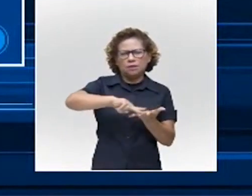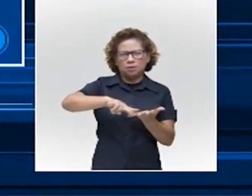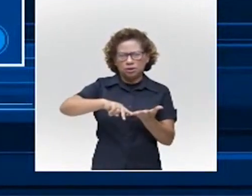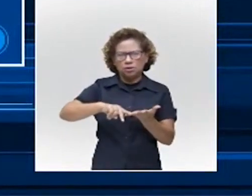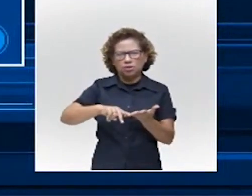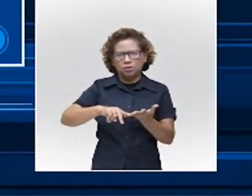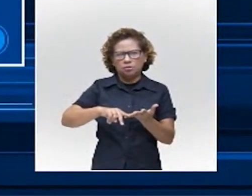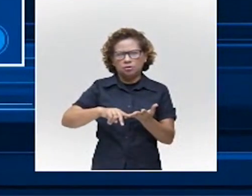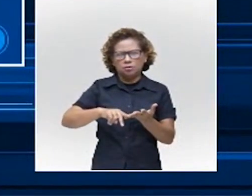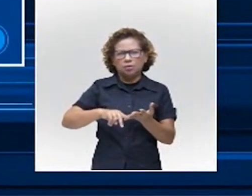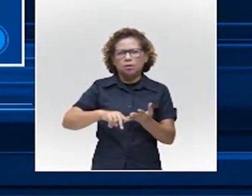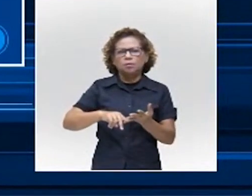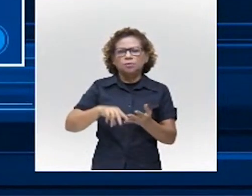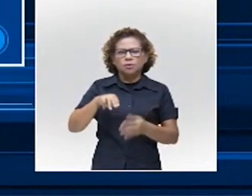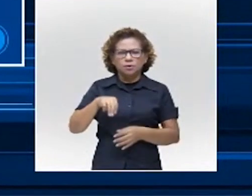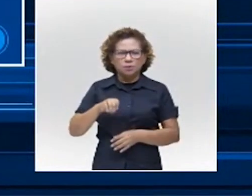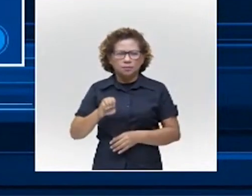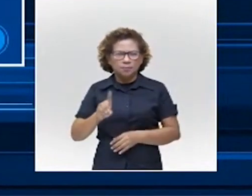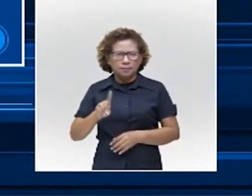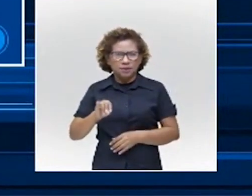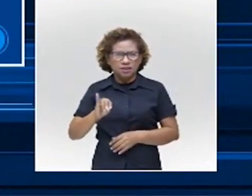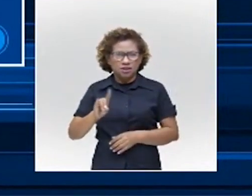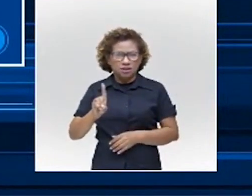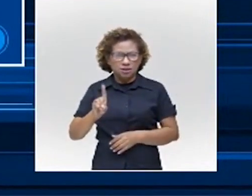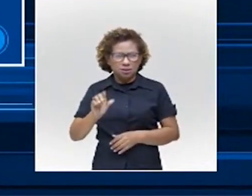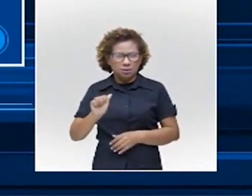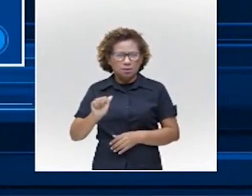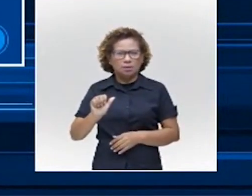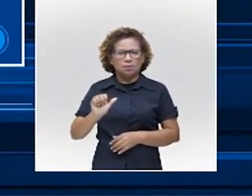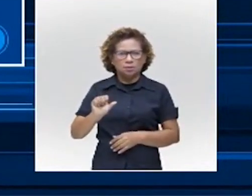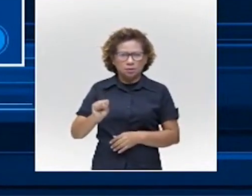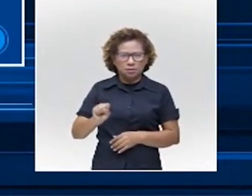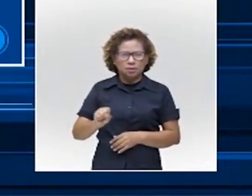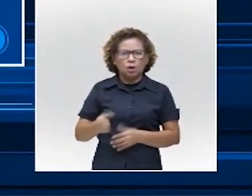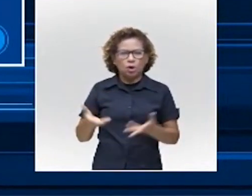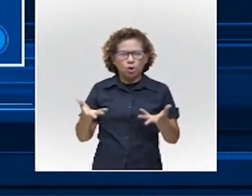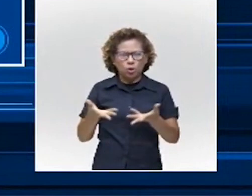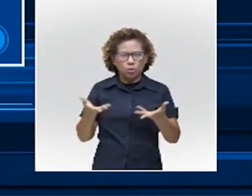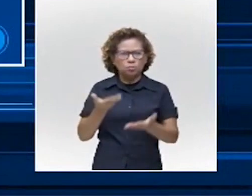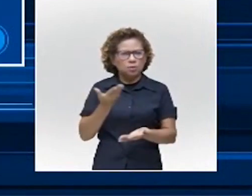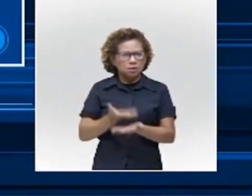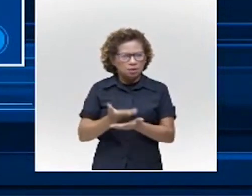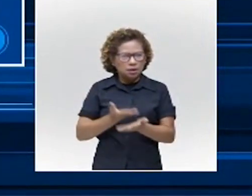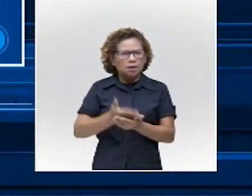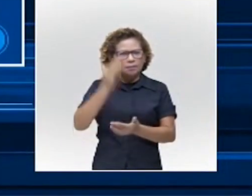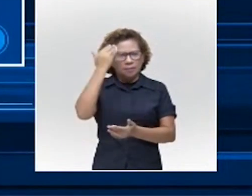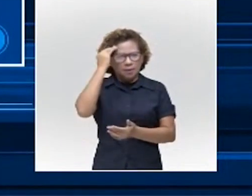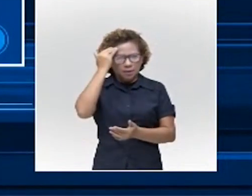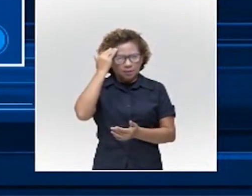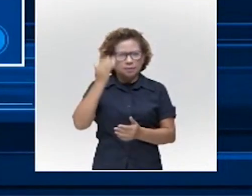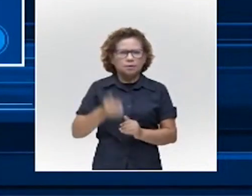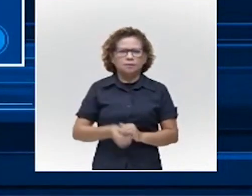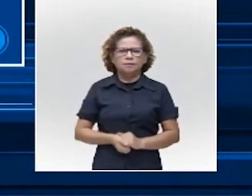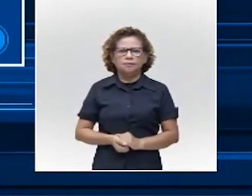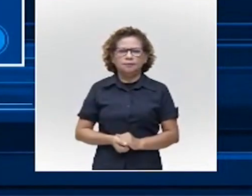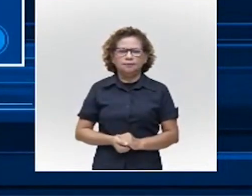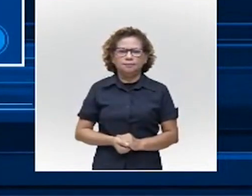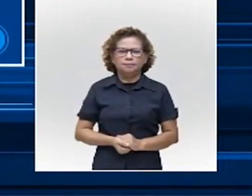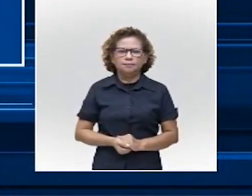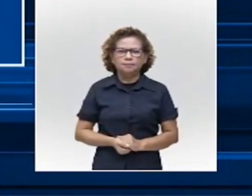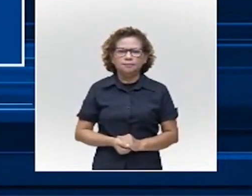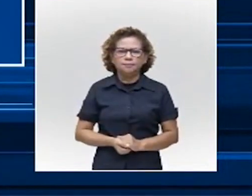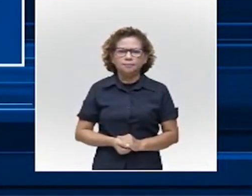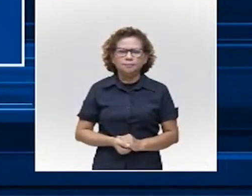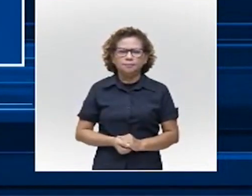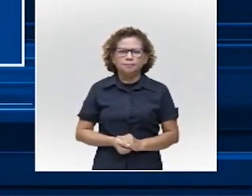justamente essas aplicações que nós iremos trabalhar nessa nossa aula de hoje. Então, vejamos aqui. Uma